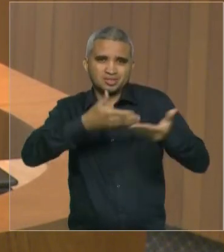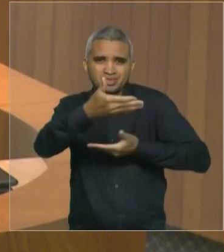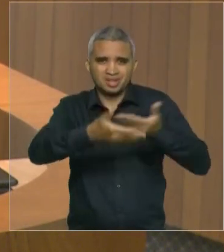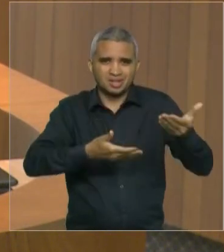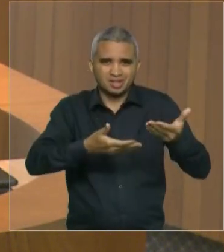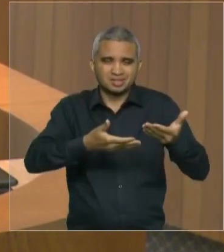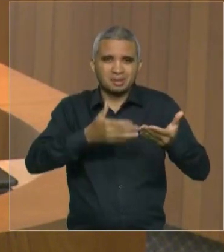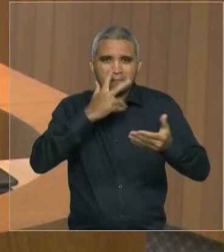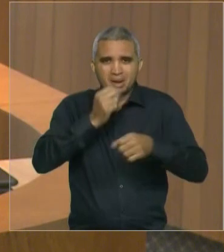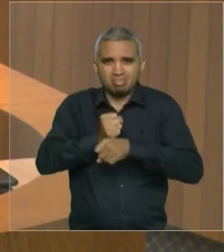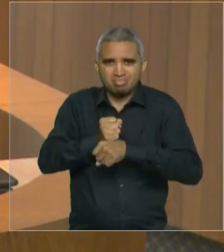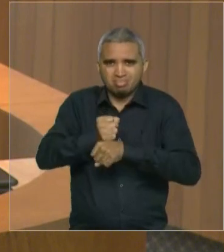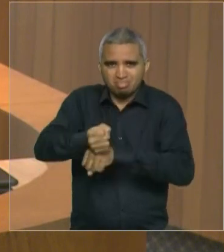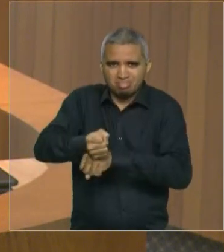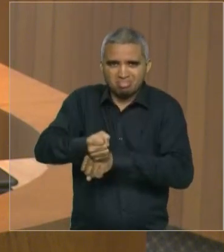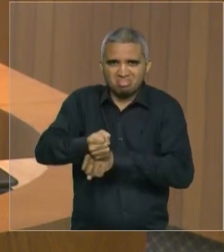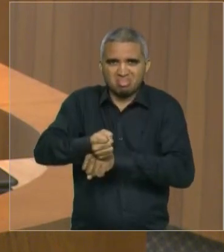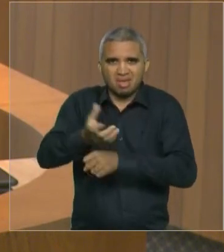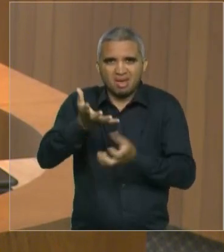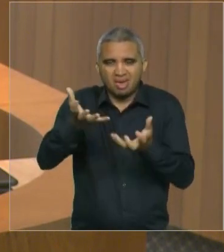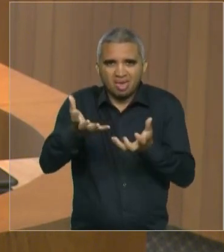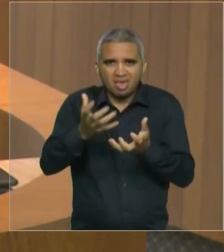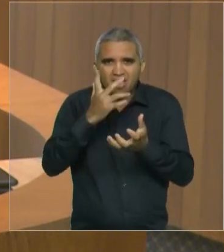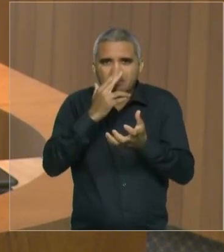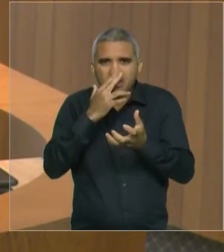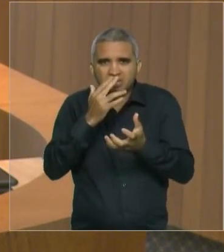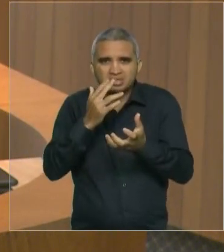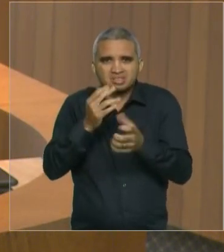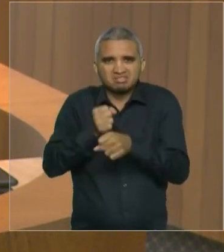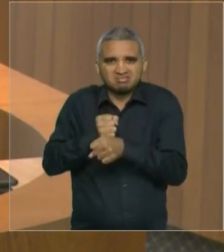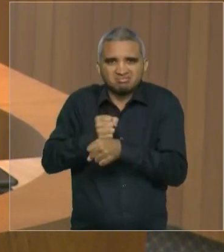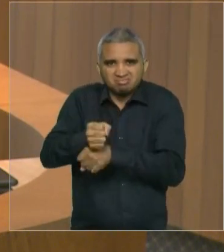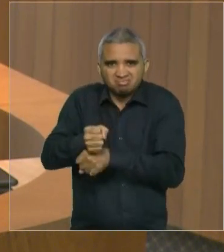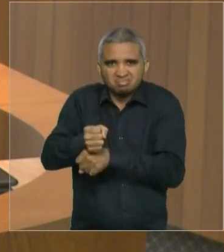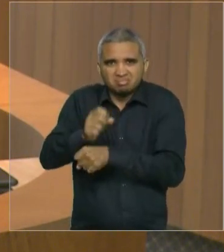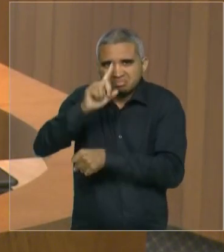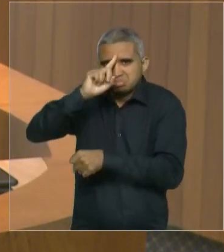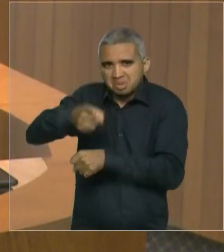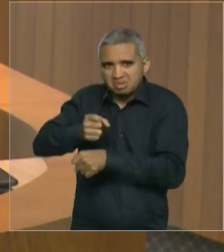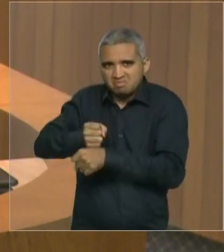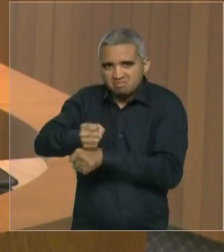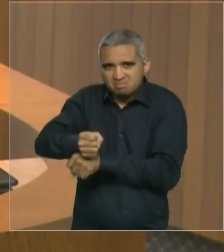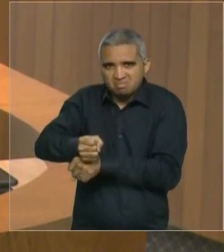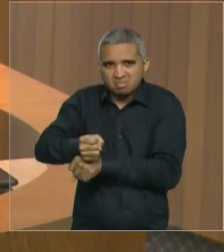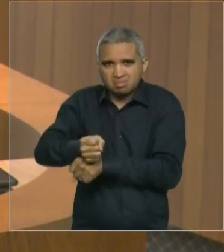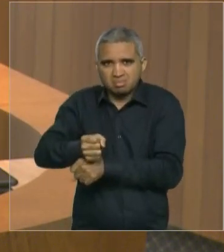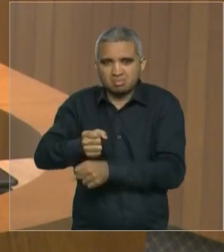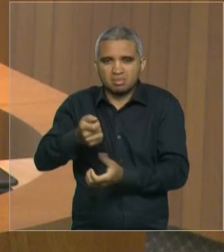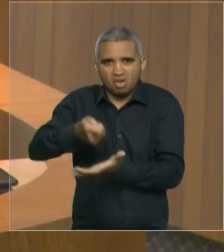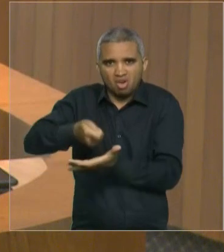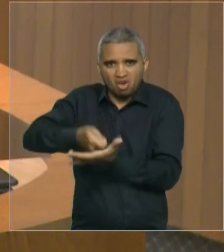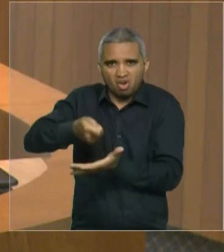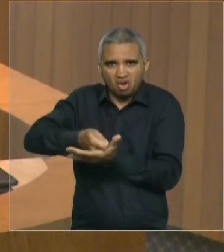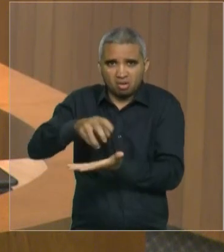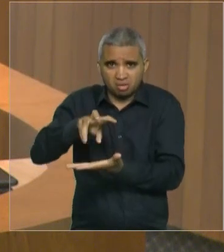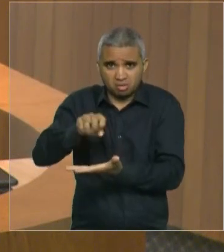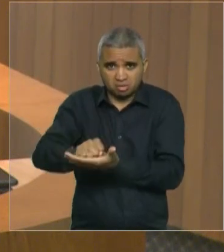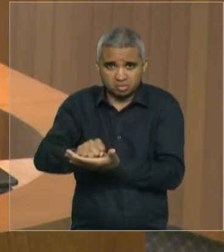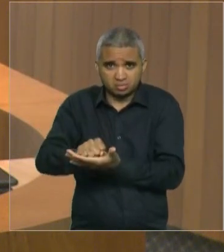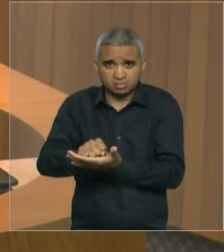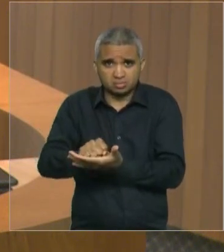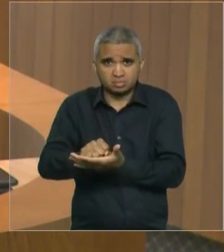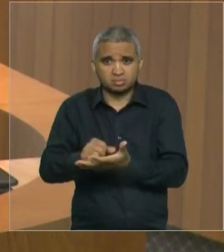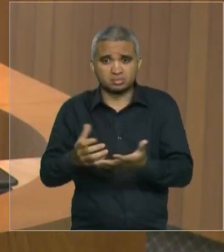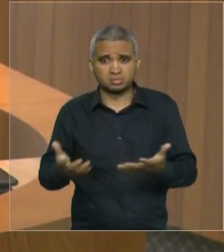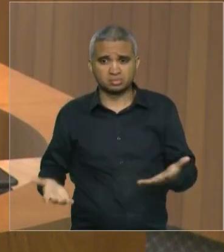duplo twist carpado aí jurídico, para não usar expressões piores, porque essa casa não merece, a população do Maranhão